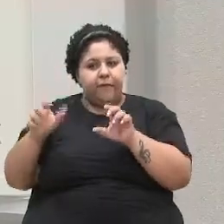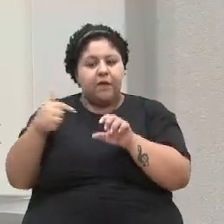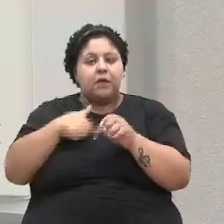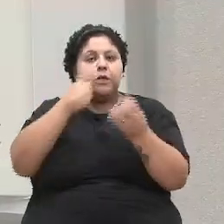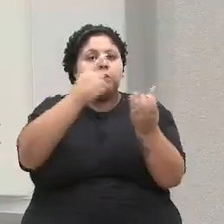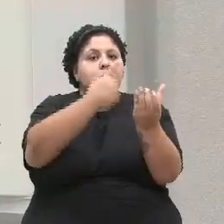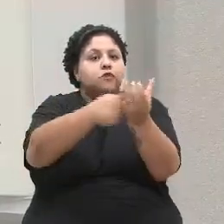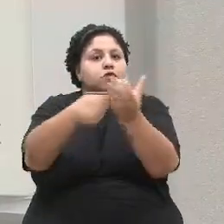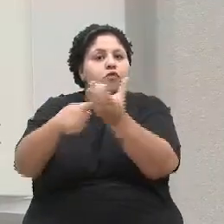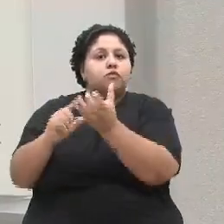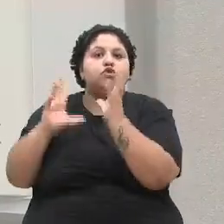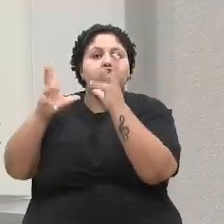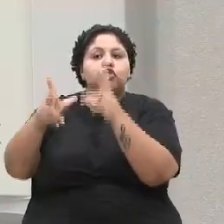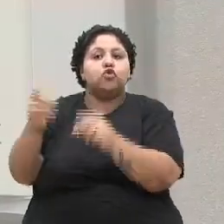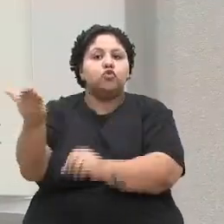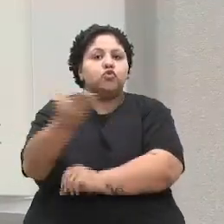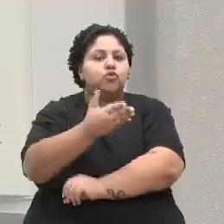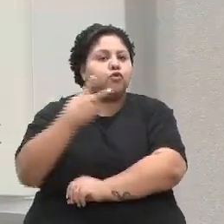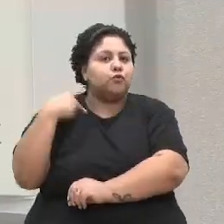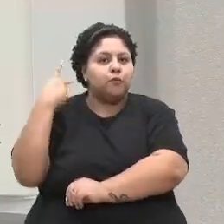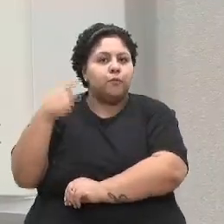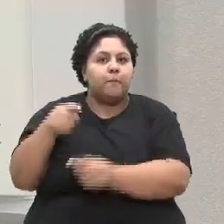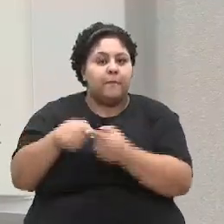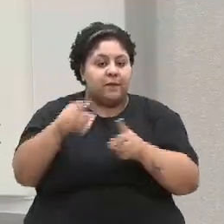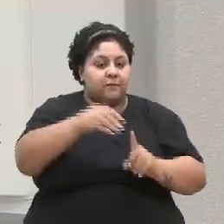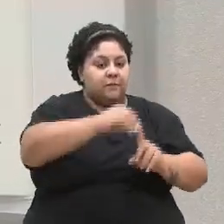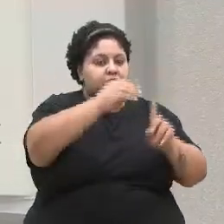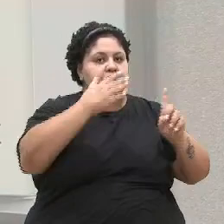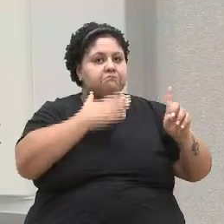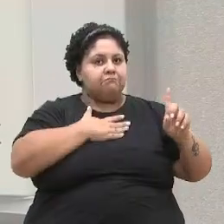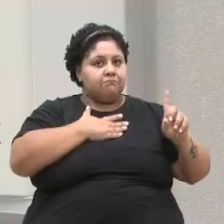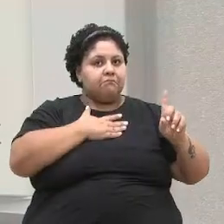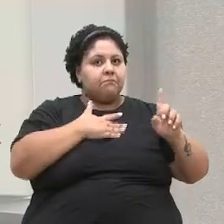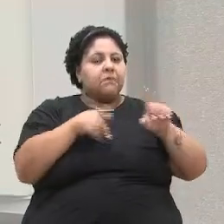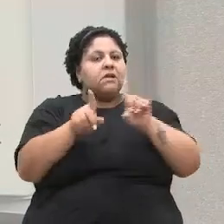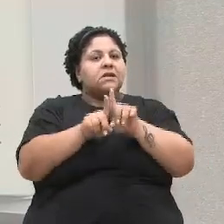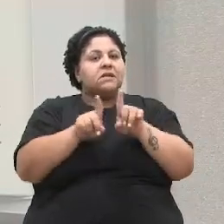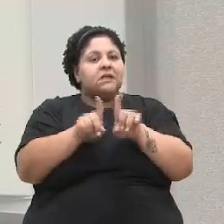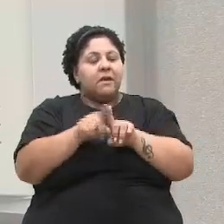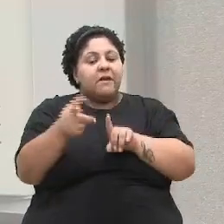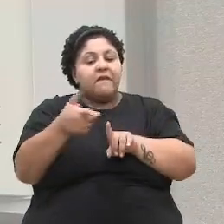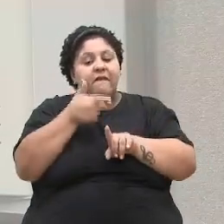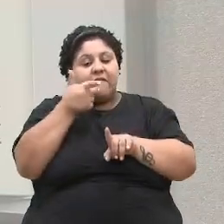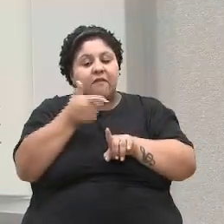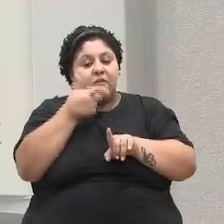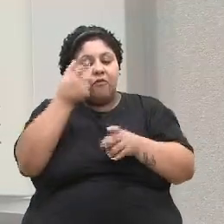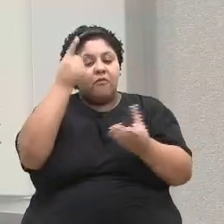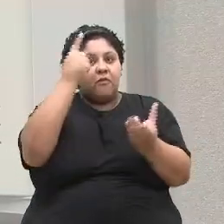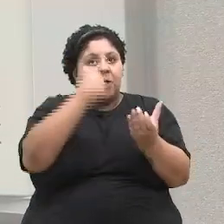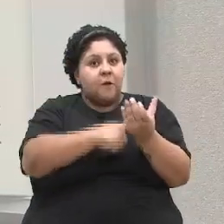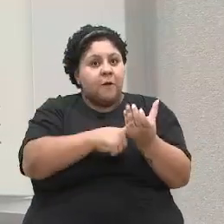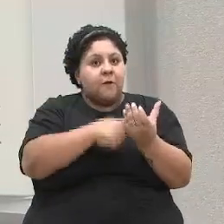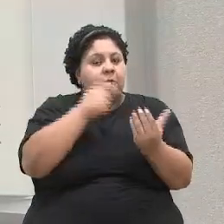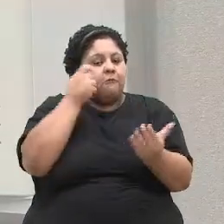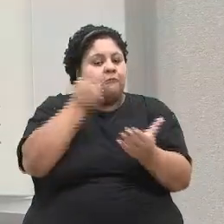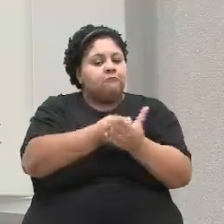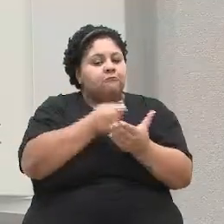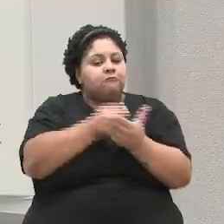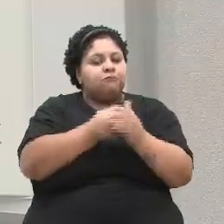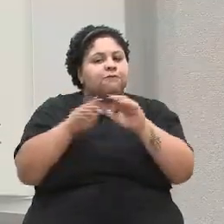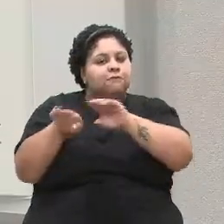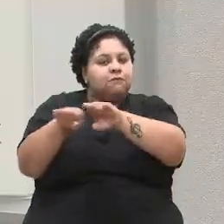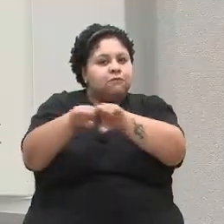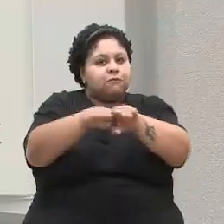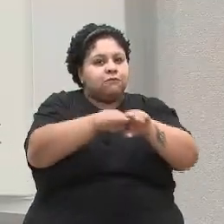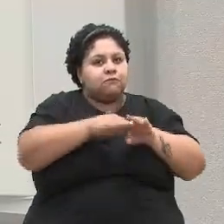de todos nós vereadores, mas principalmente deste vereador, que também reafirma aqui o compromisso com a luta pela igualdade